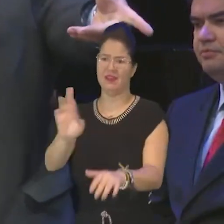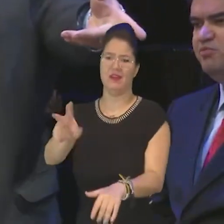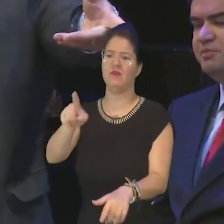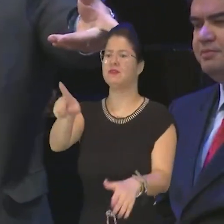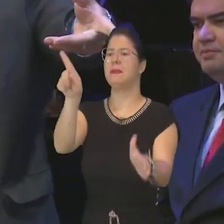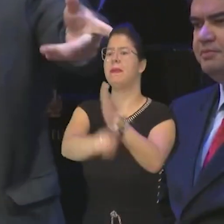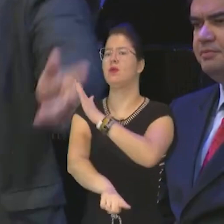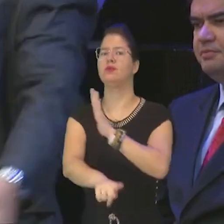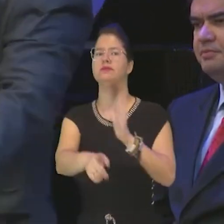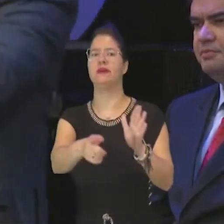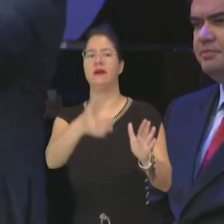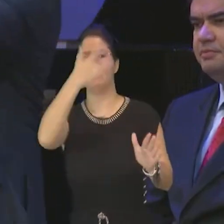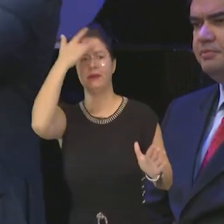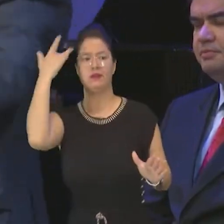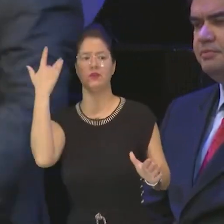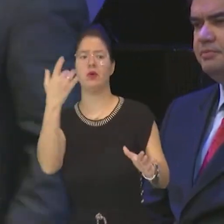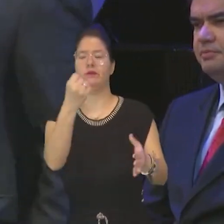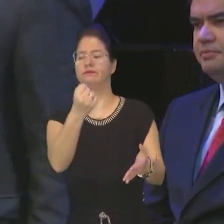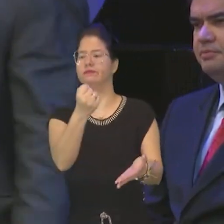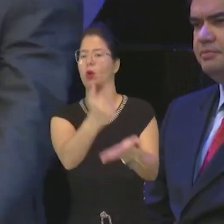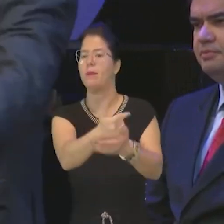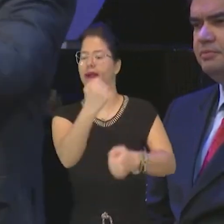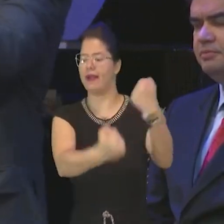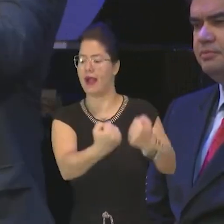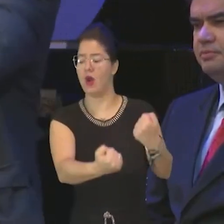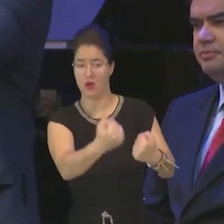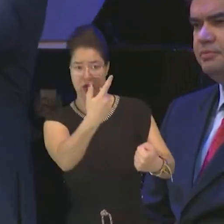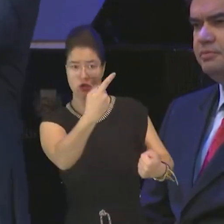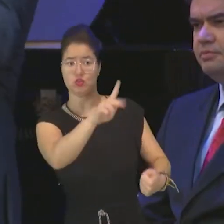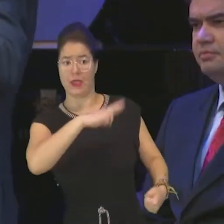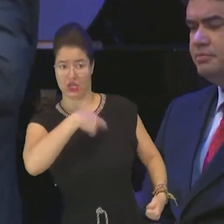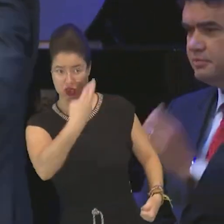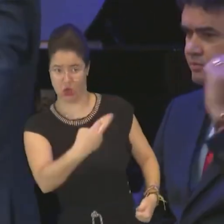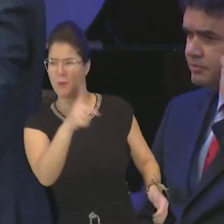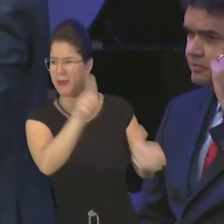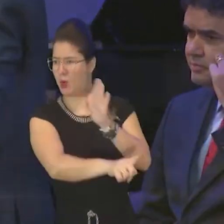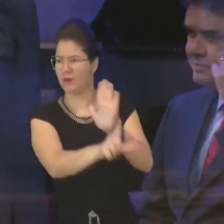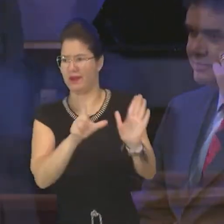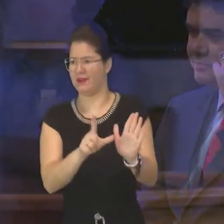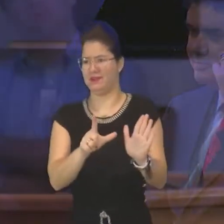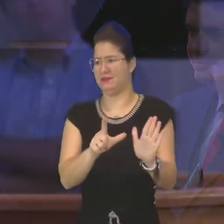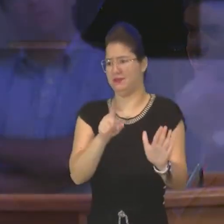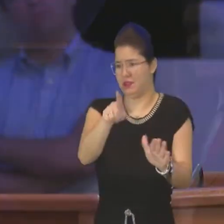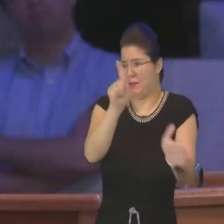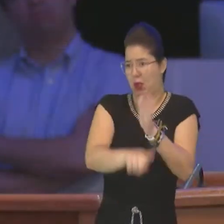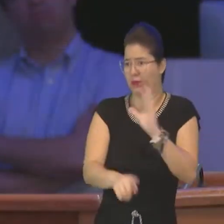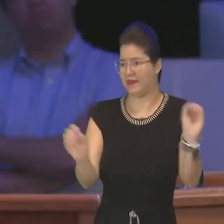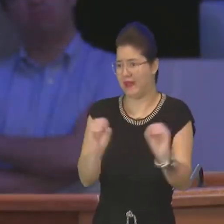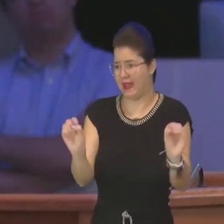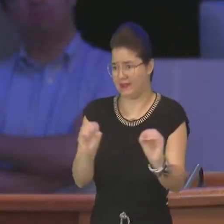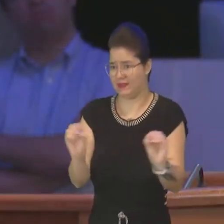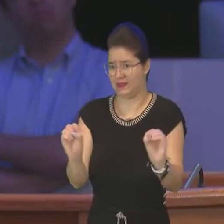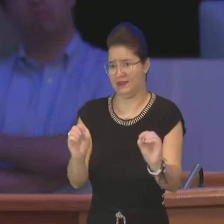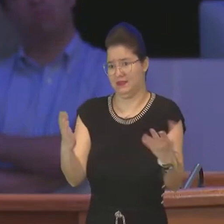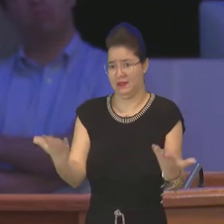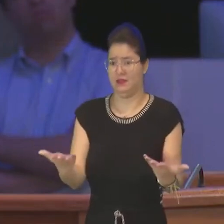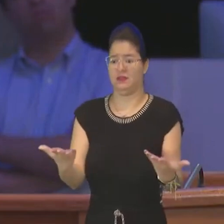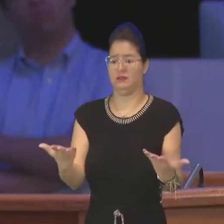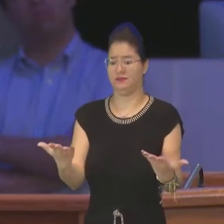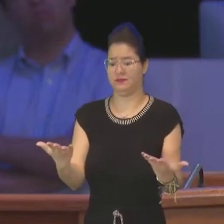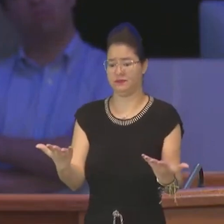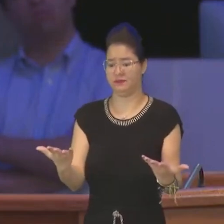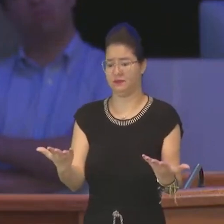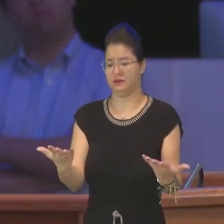religião da pessoa, até porque se ele tiver com dinheiro na mão, com certeza, independente da religião que ele é, você vai aceitar, e eu creio que você não